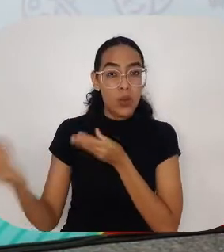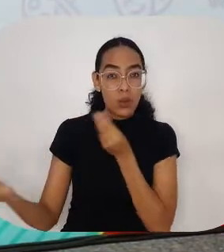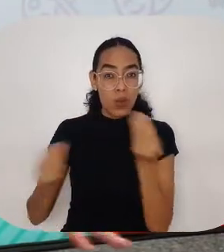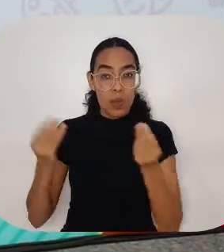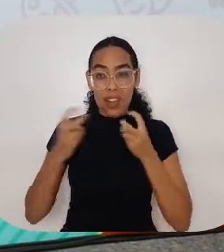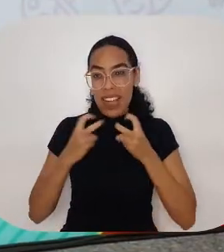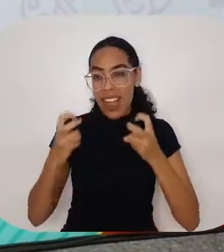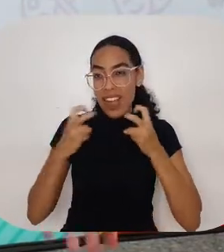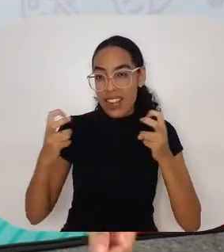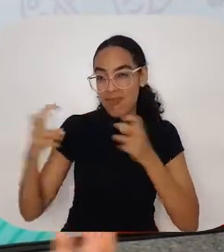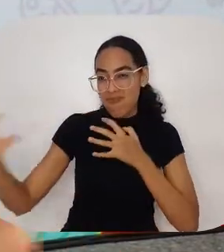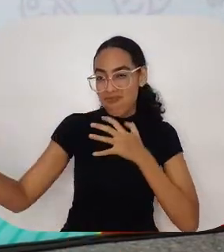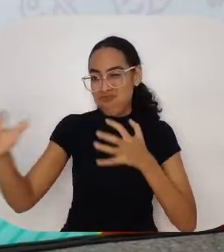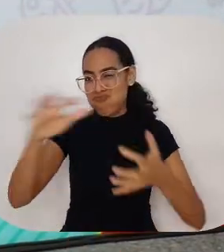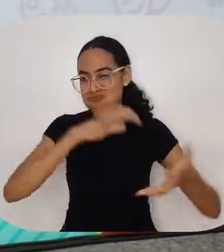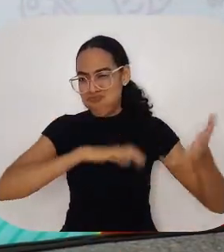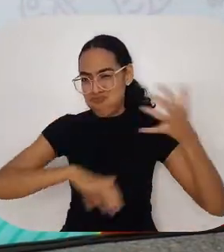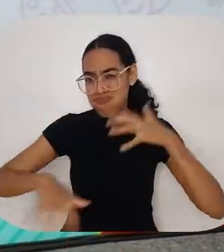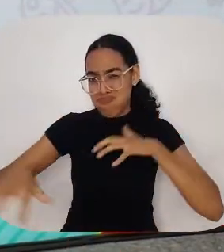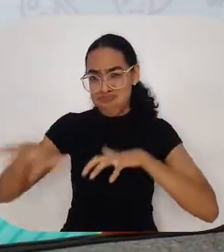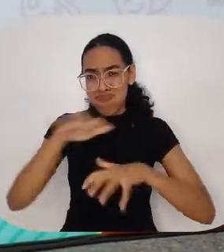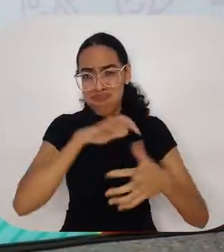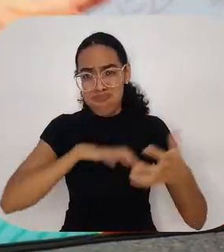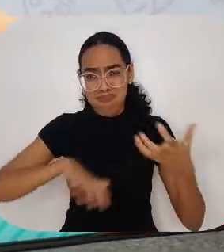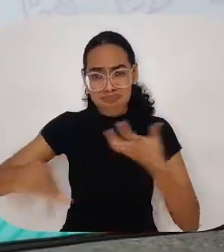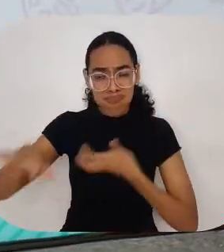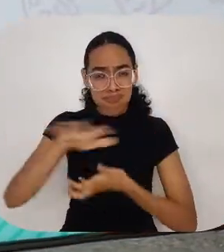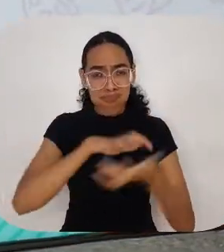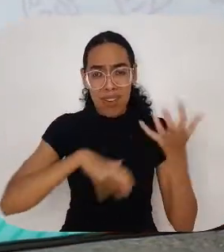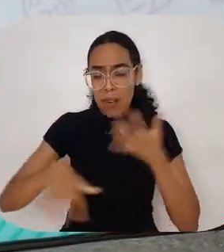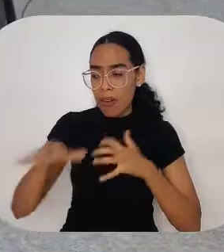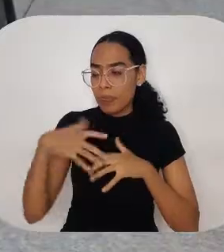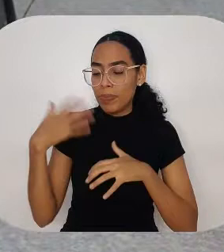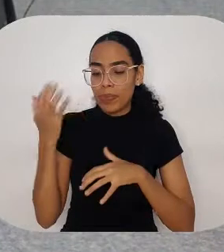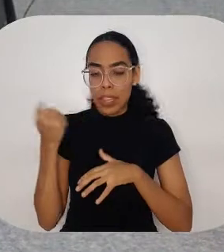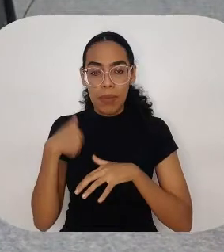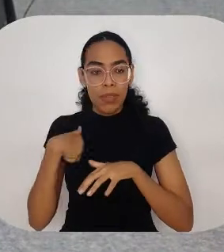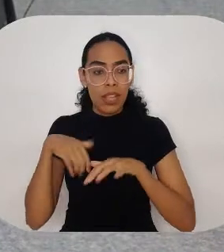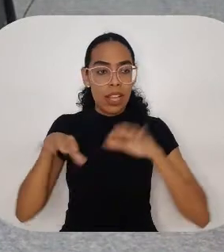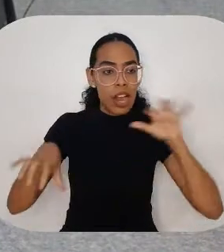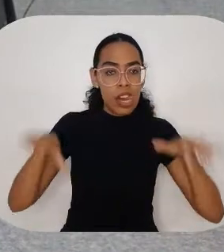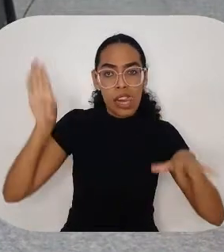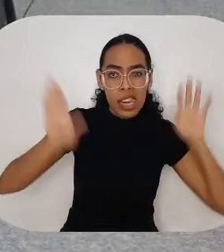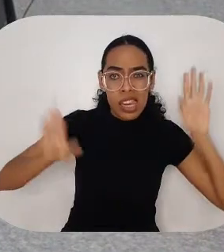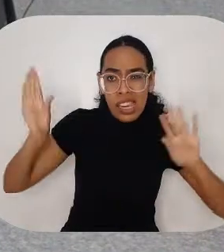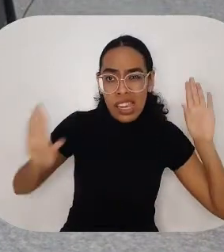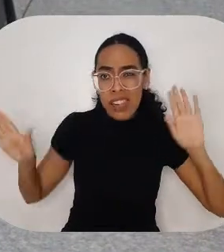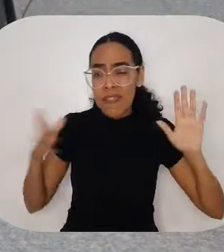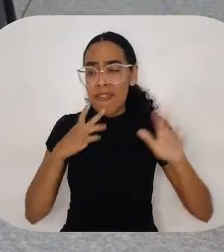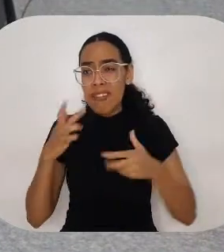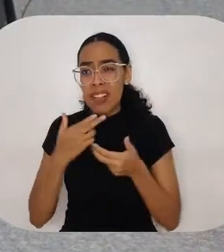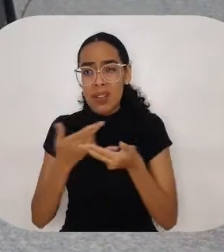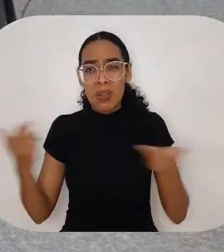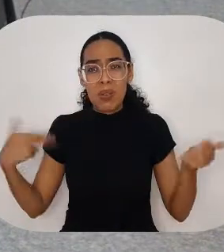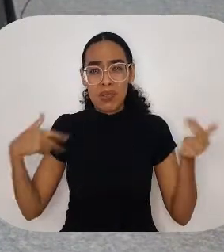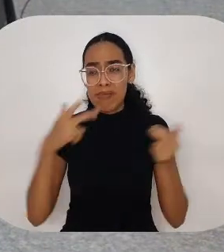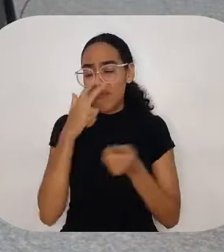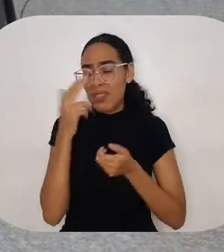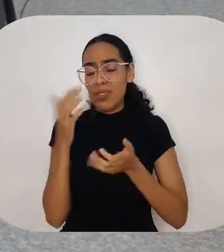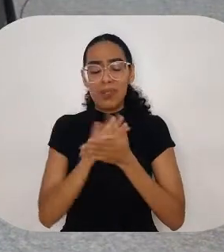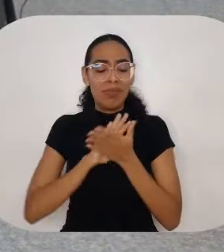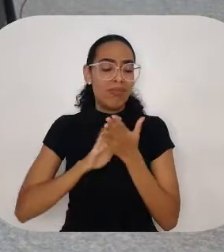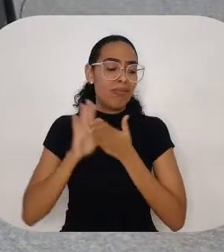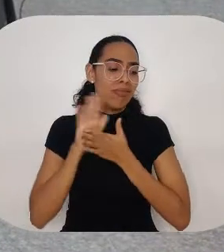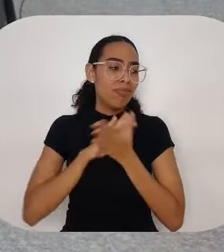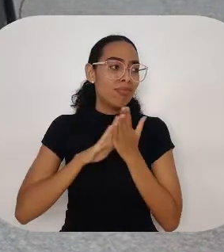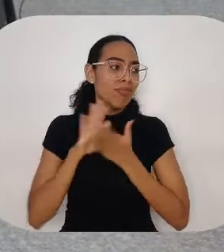aquela gritaria, aquela confusão. Era bicho para um lado, bicho para o outro. Mas era assim, não dava